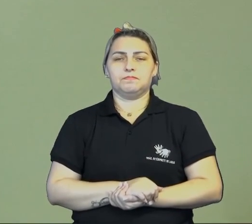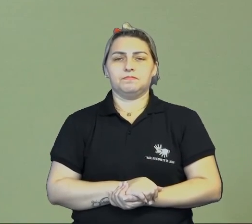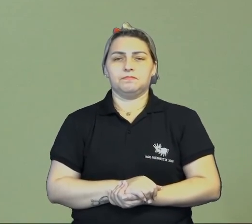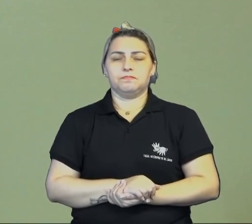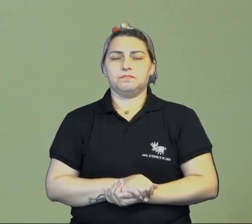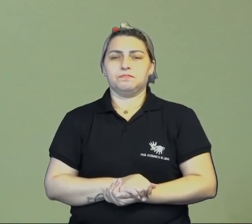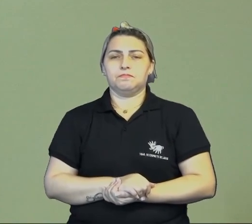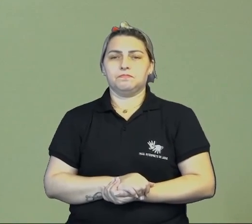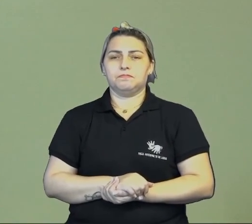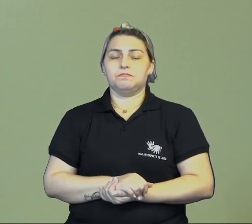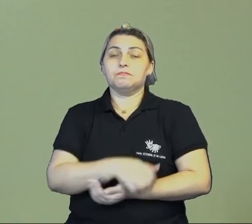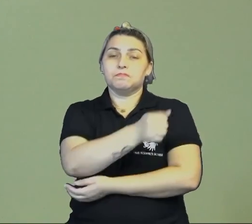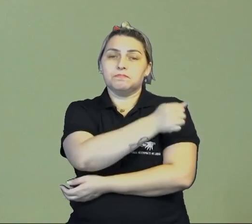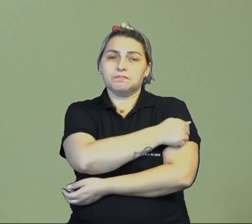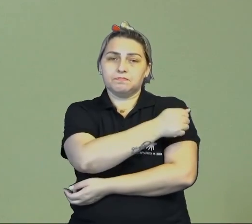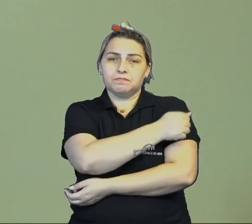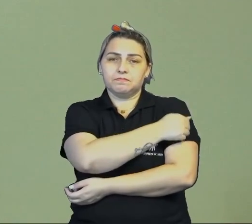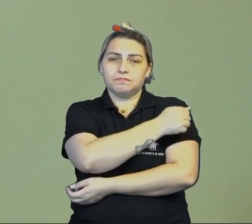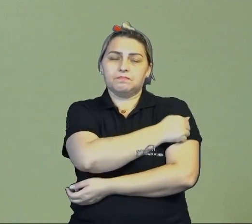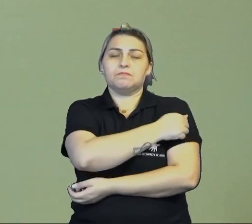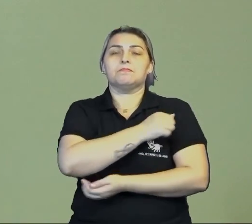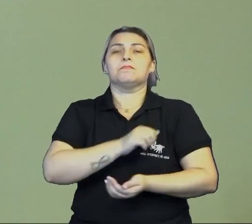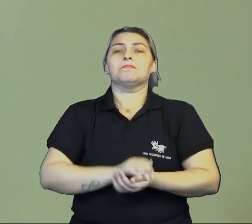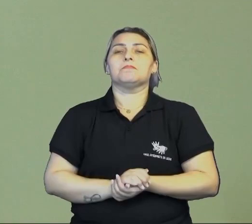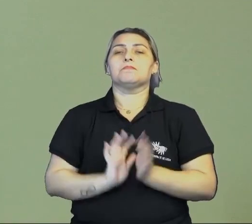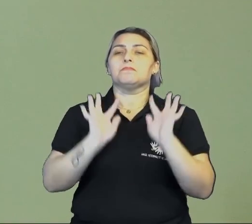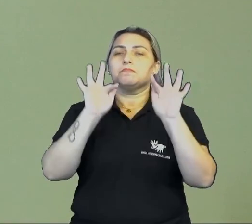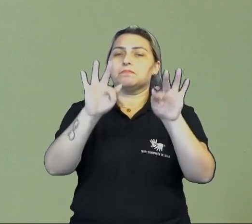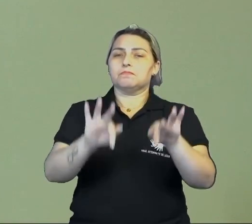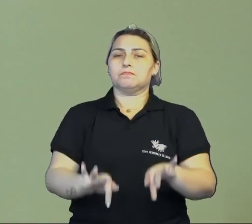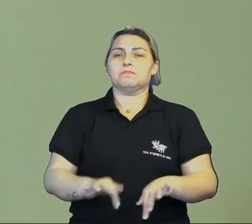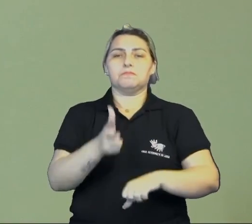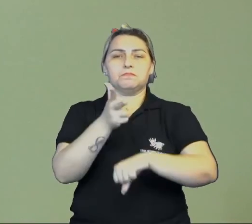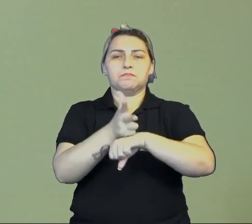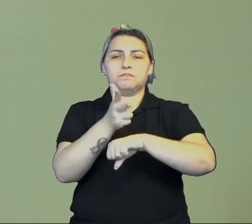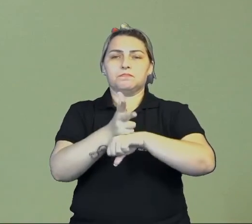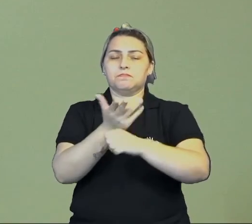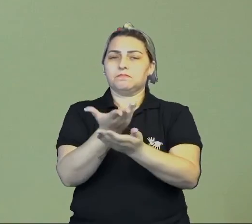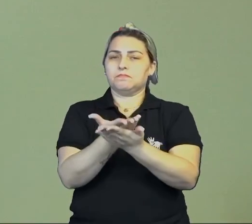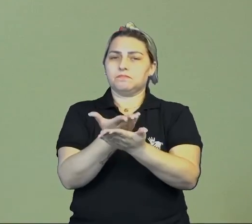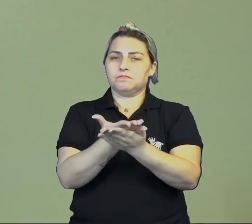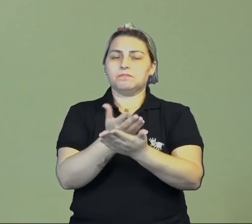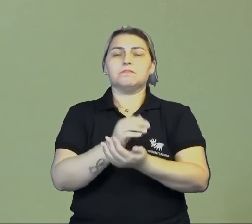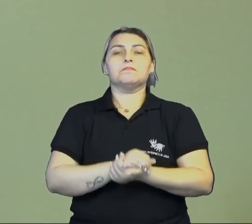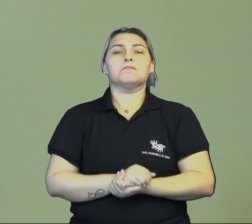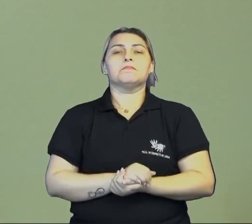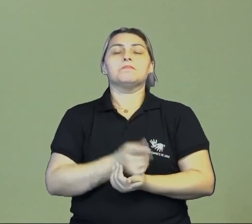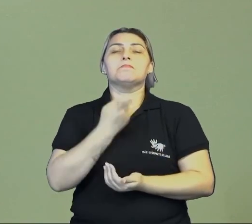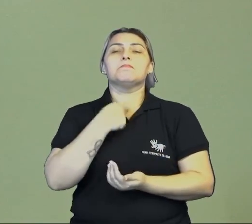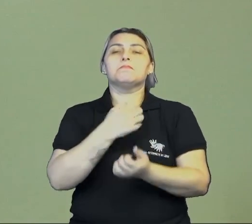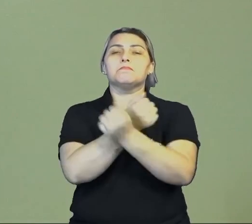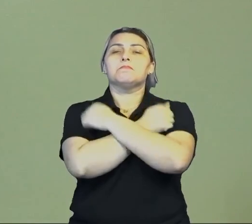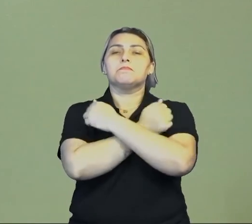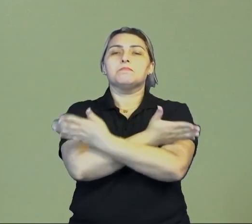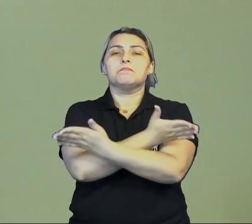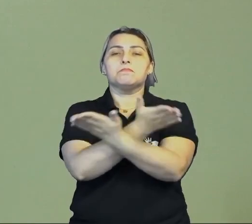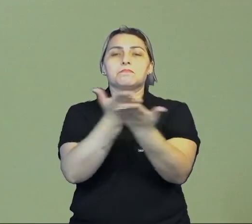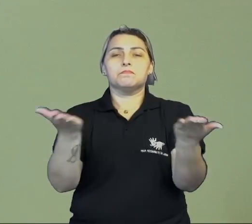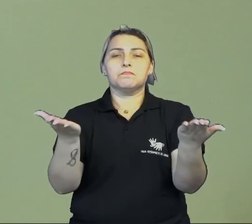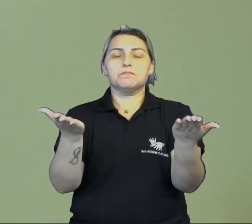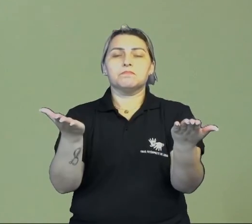subjetivas. Prezados alunos e alunas, estou finalizando esta videoaula. Desejo um forte abraço a